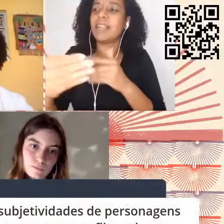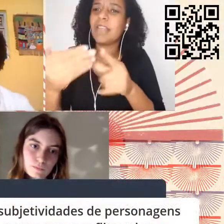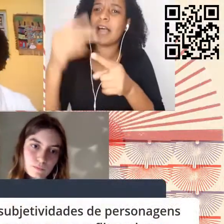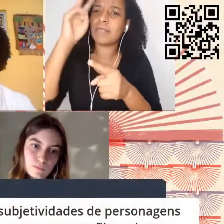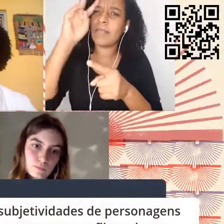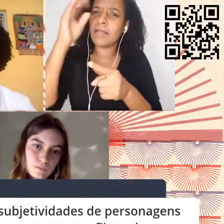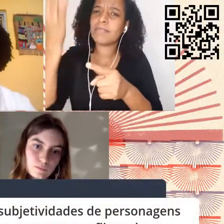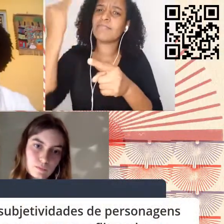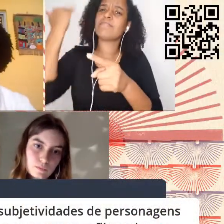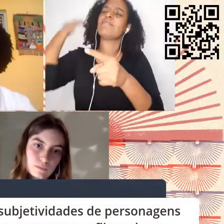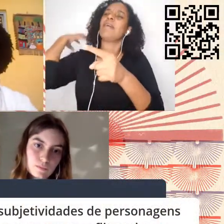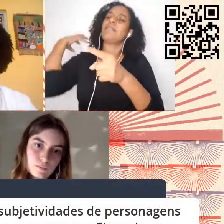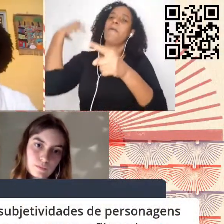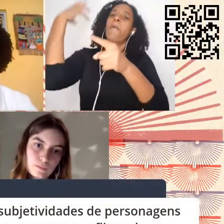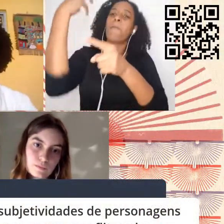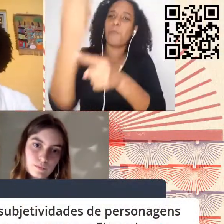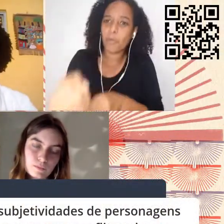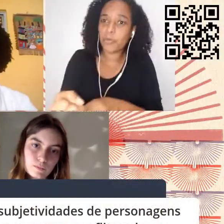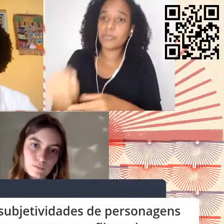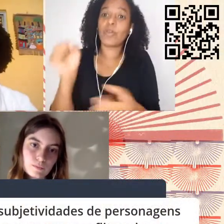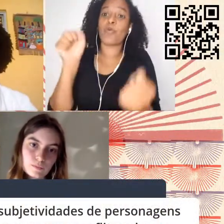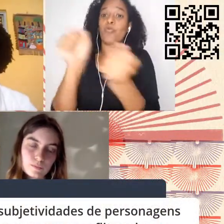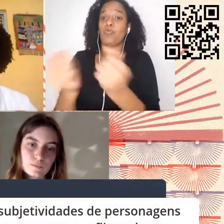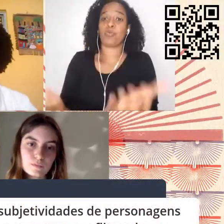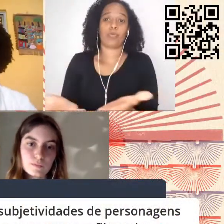e vive o presente, né?